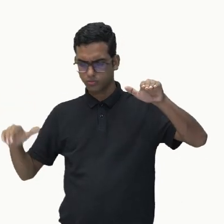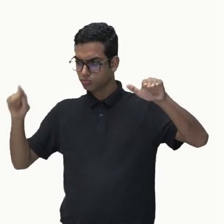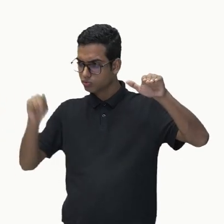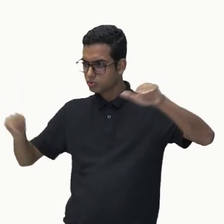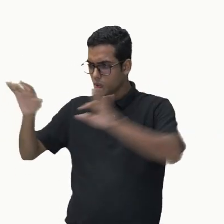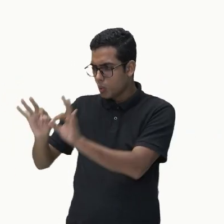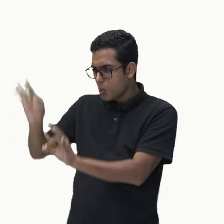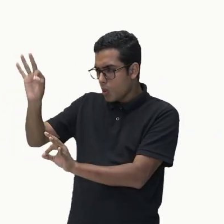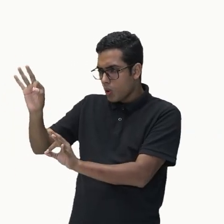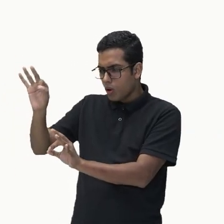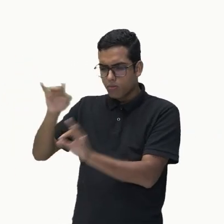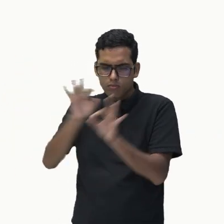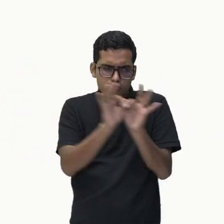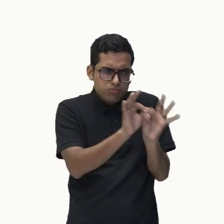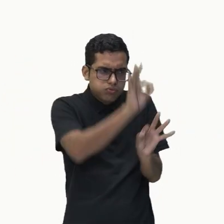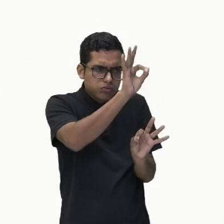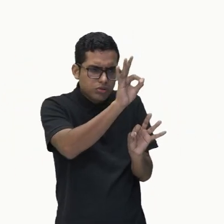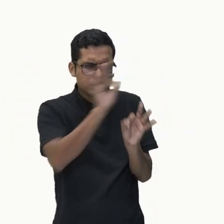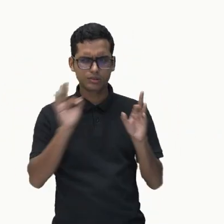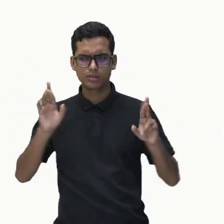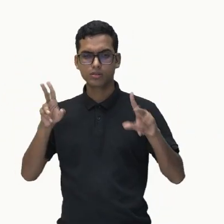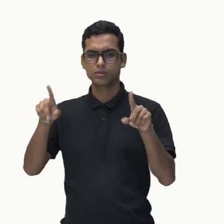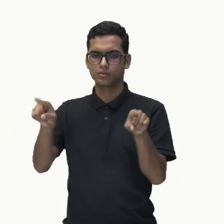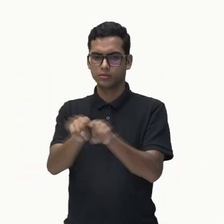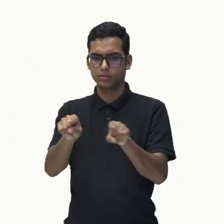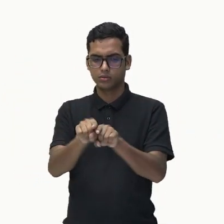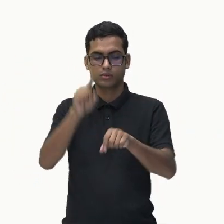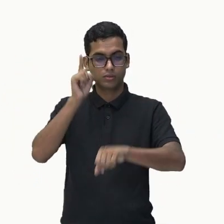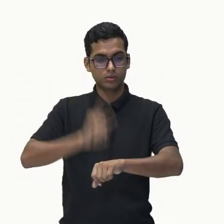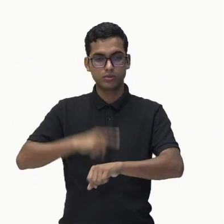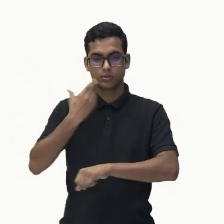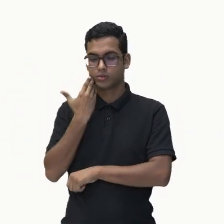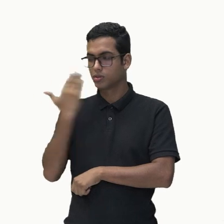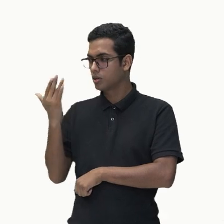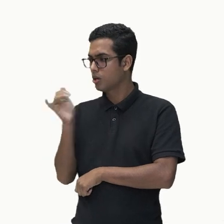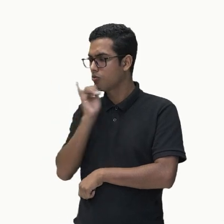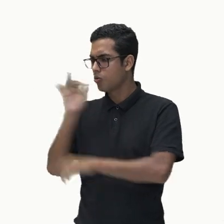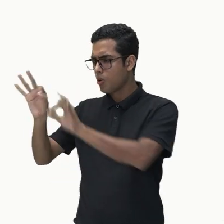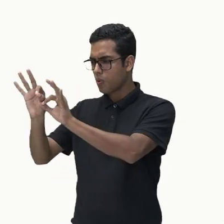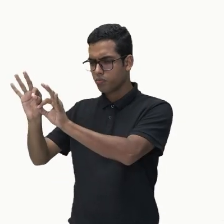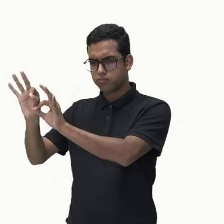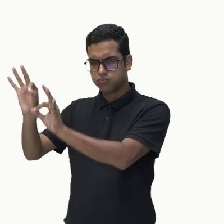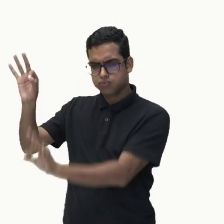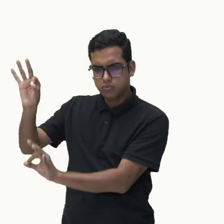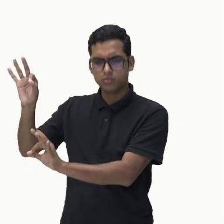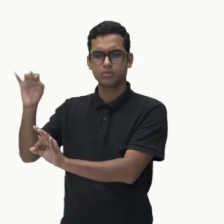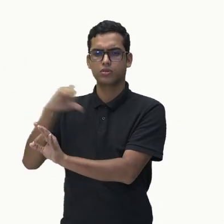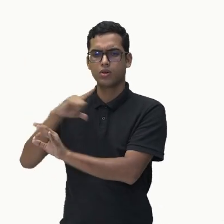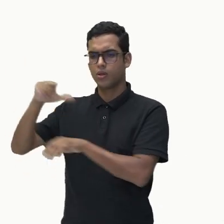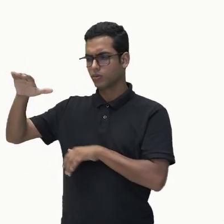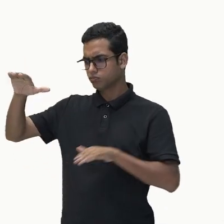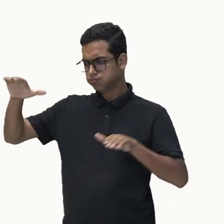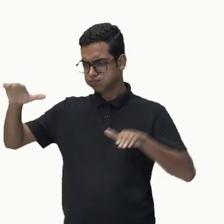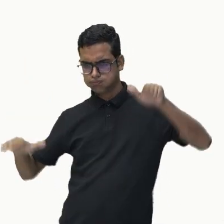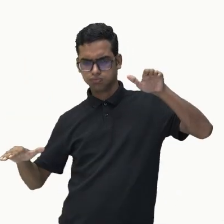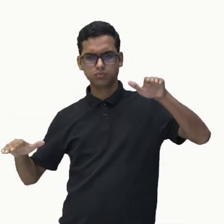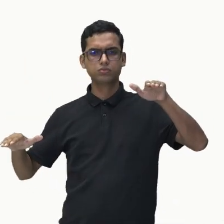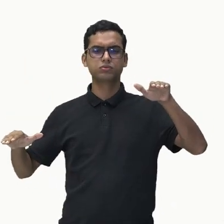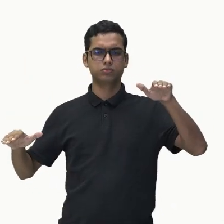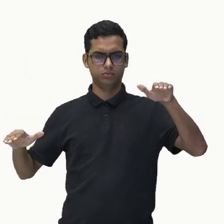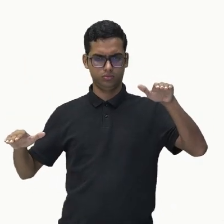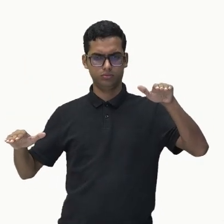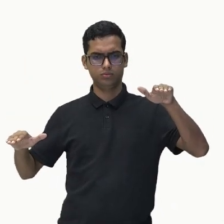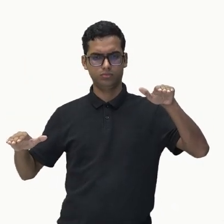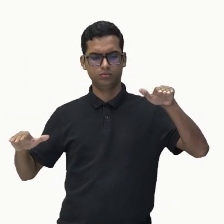maior do outro lado. Então, enquanto aqui vai baixar um pouco mais, vai ter uma maior altura, lá a altura vai ser